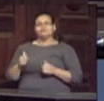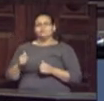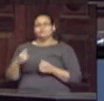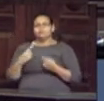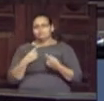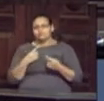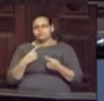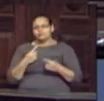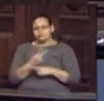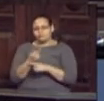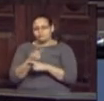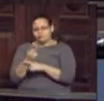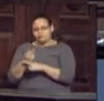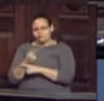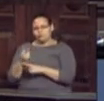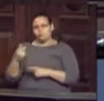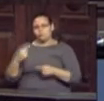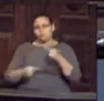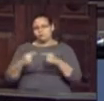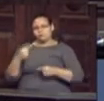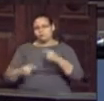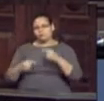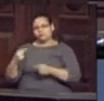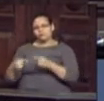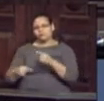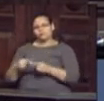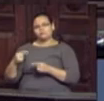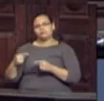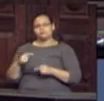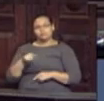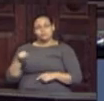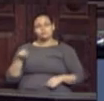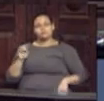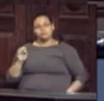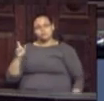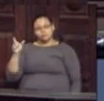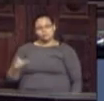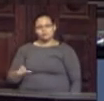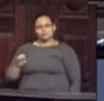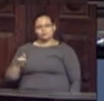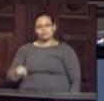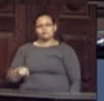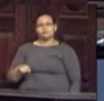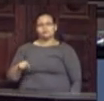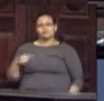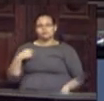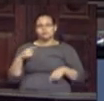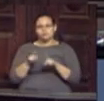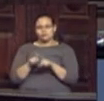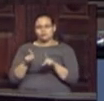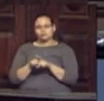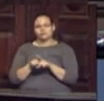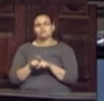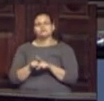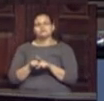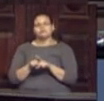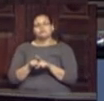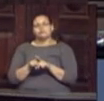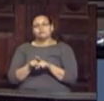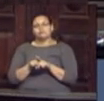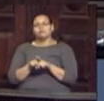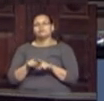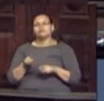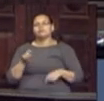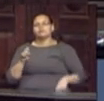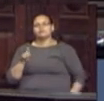Ele é de uma linhagem, se posso dizer assim, da qual também faziam parte